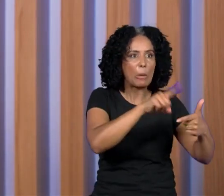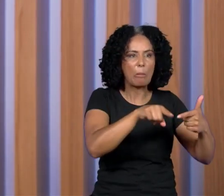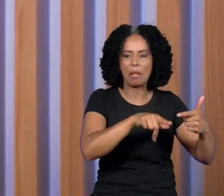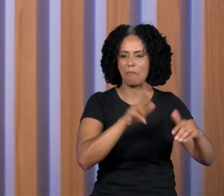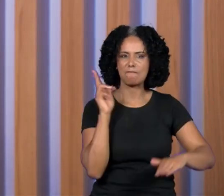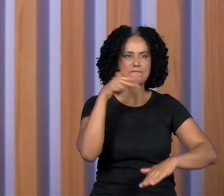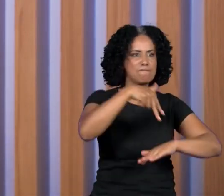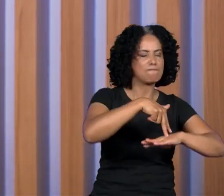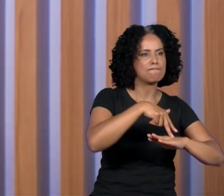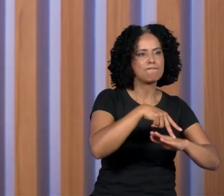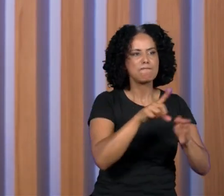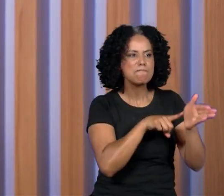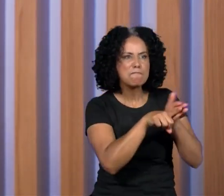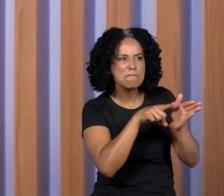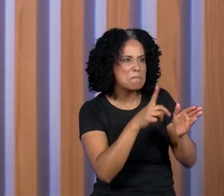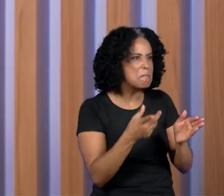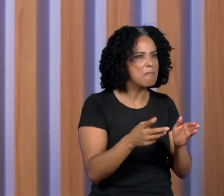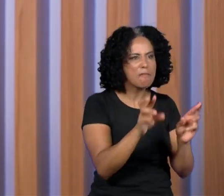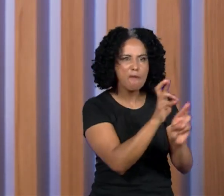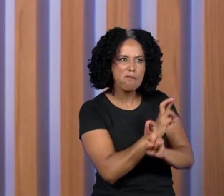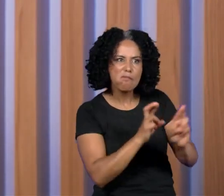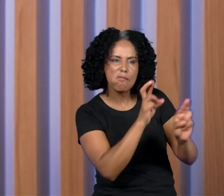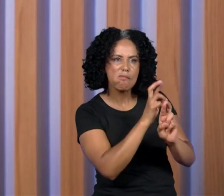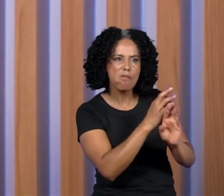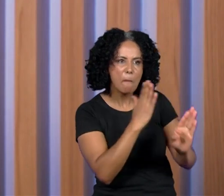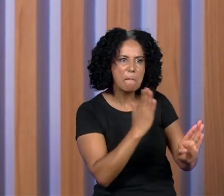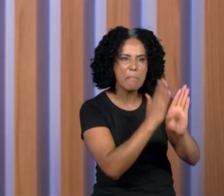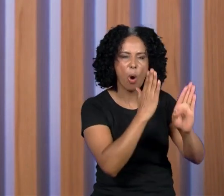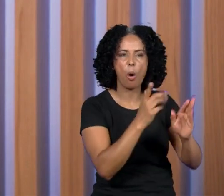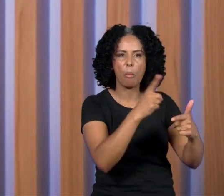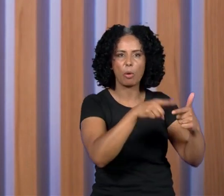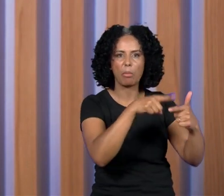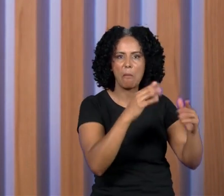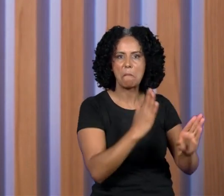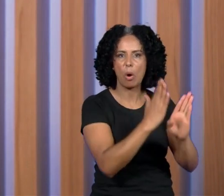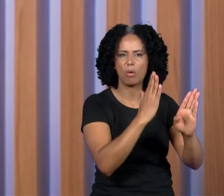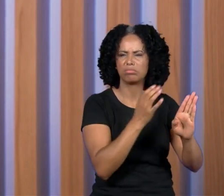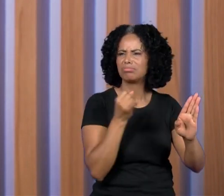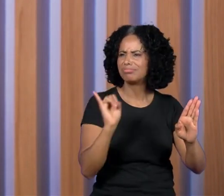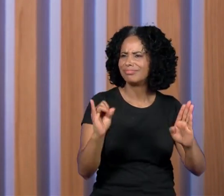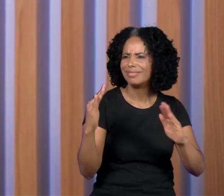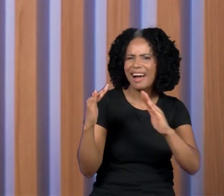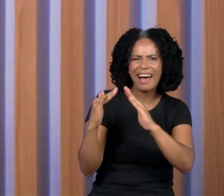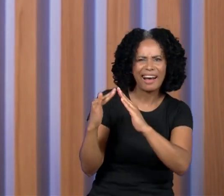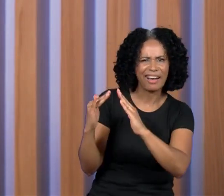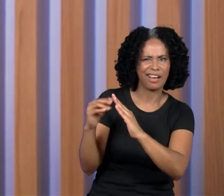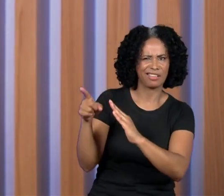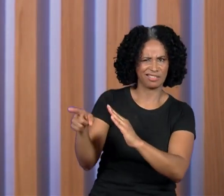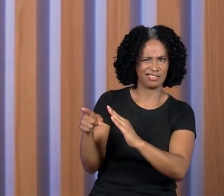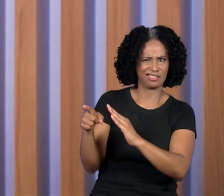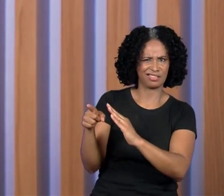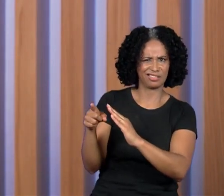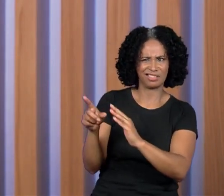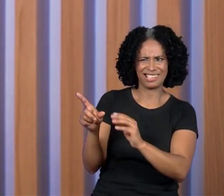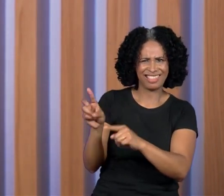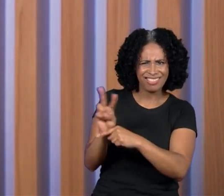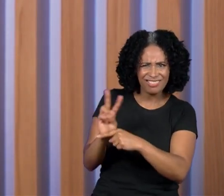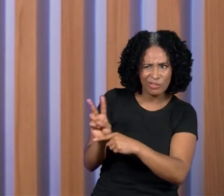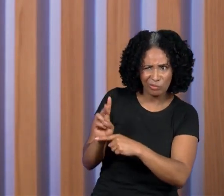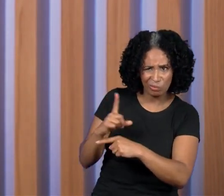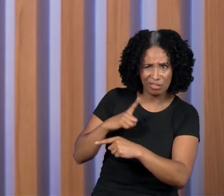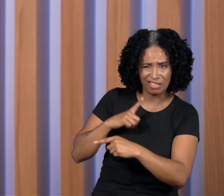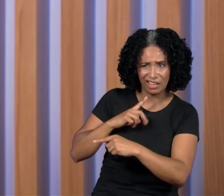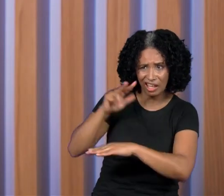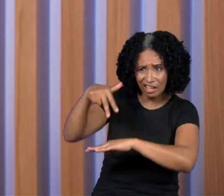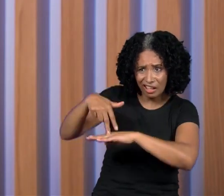quando dá algum problema na casa, não vai ninguém fiscalizar? Por que ainda continua sendo um trabalho que é patrão e funcionário? Por que ainda existe